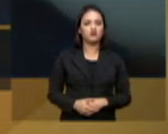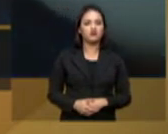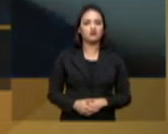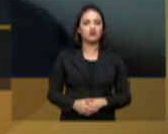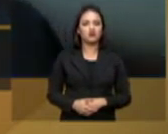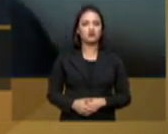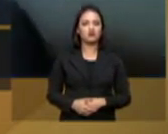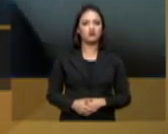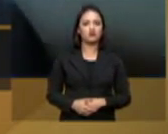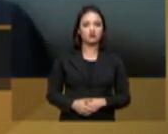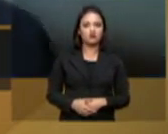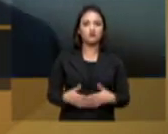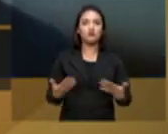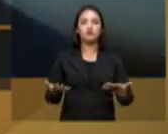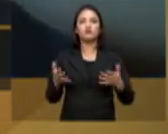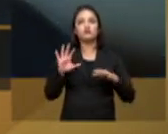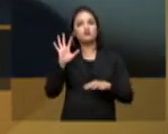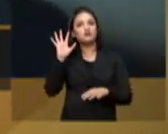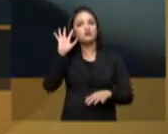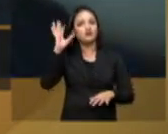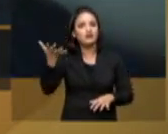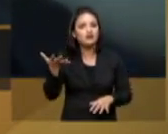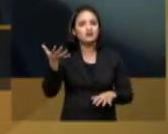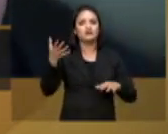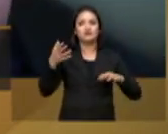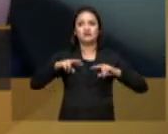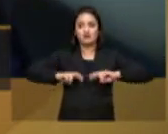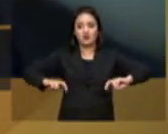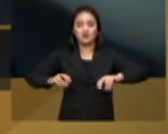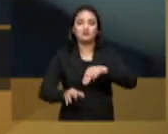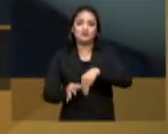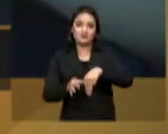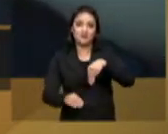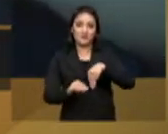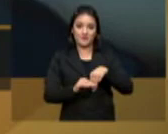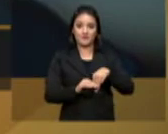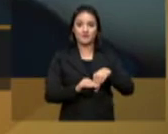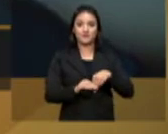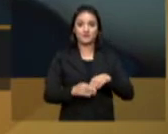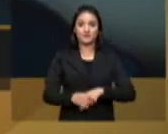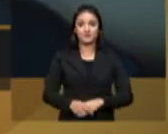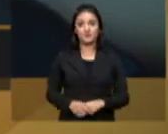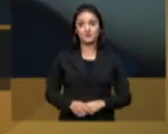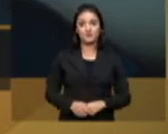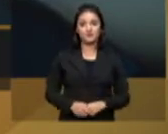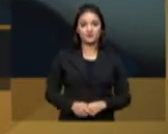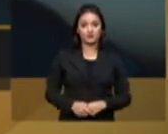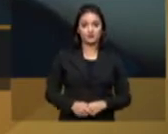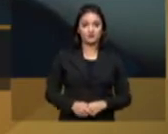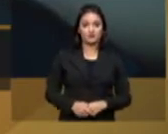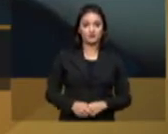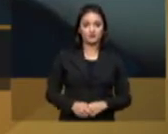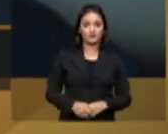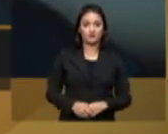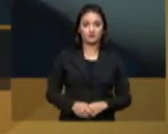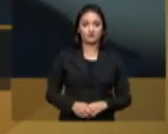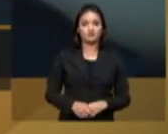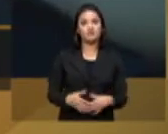seja qualquer visão que se tenha. E nesse caso, eu confesso a vossas excelências que